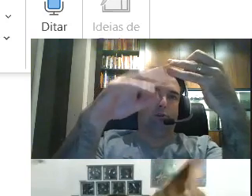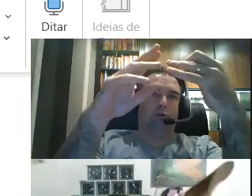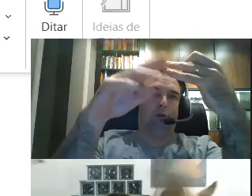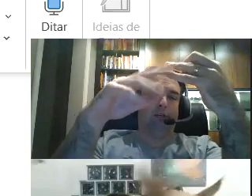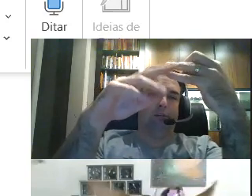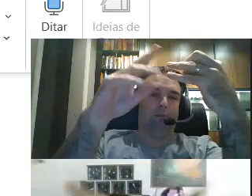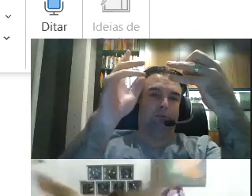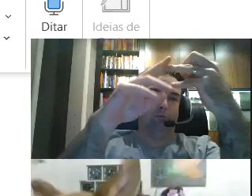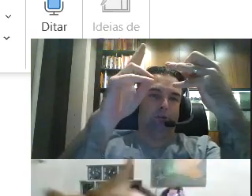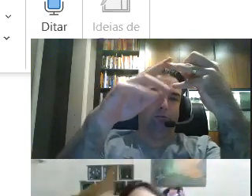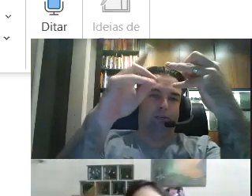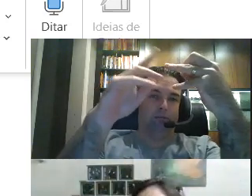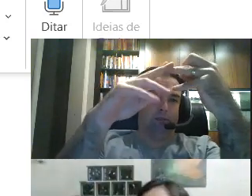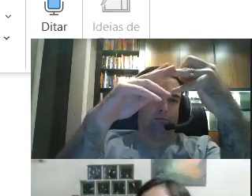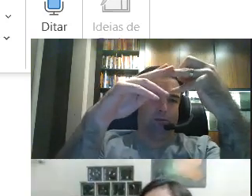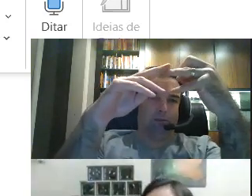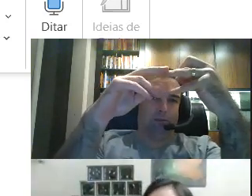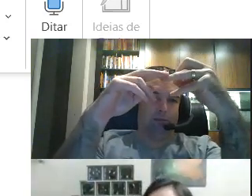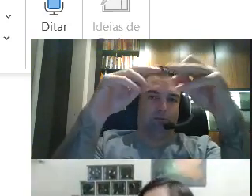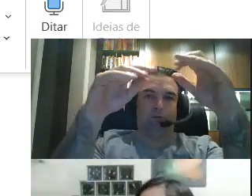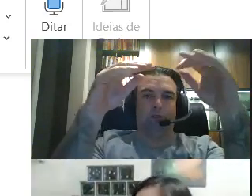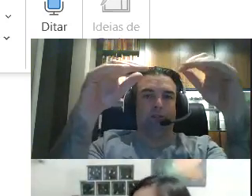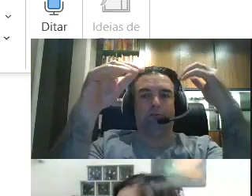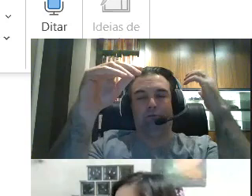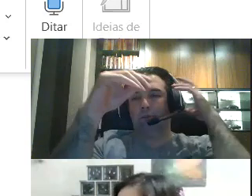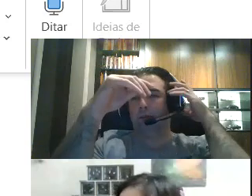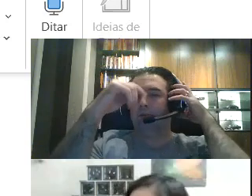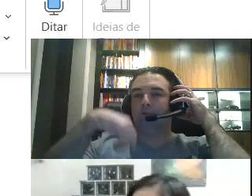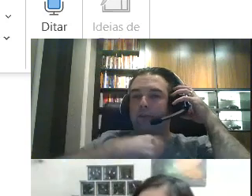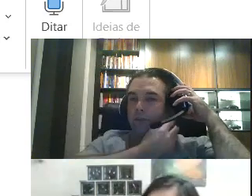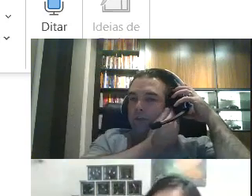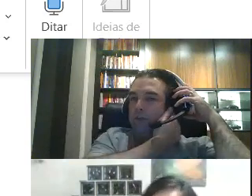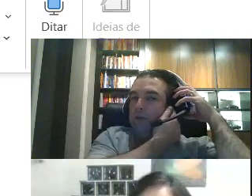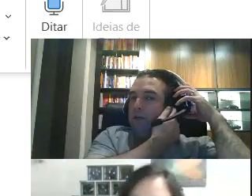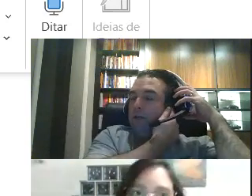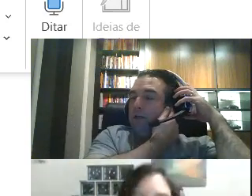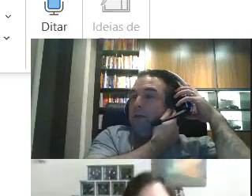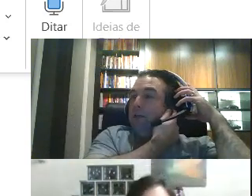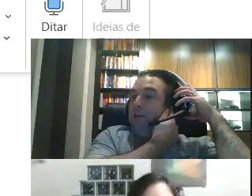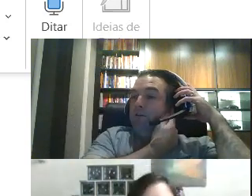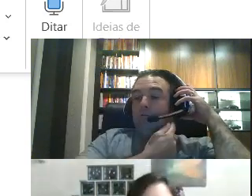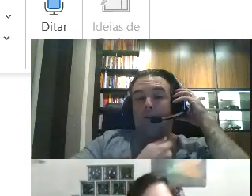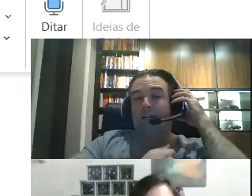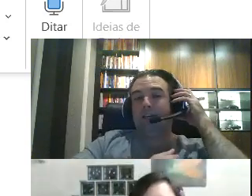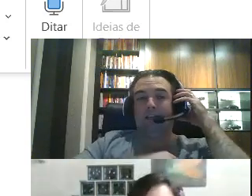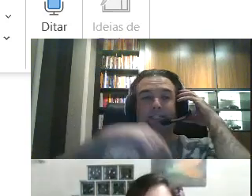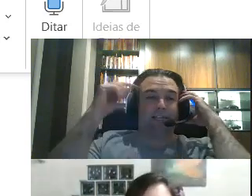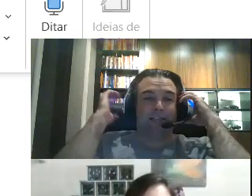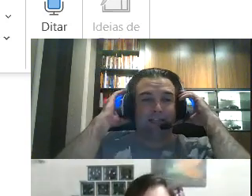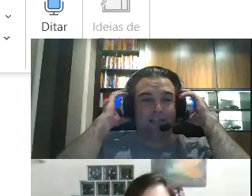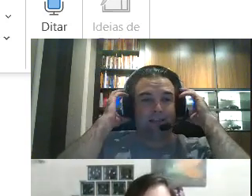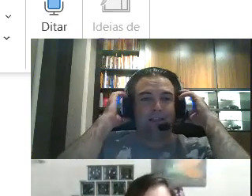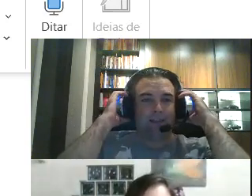estudos, o do aquecimento e o do não aquecimento. Os dois têm vício de origem. Então, o que